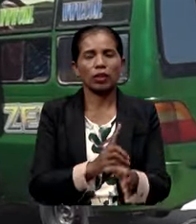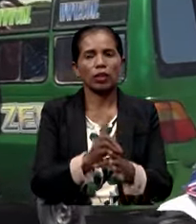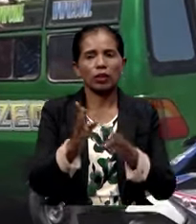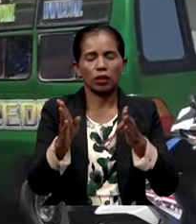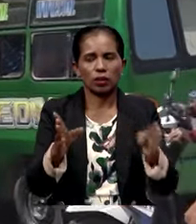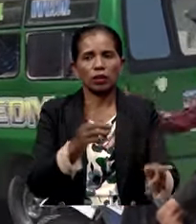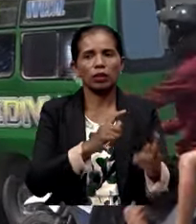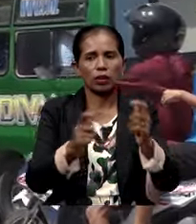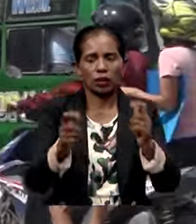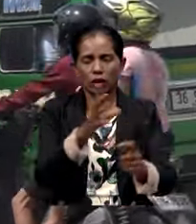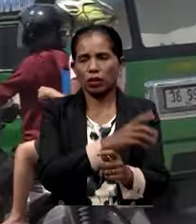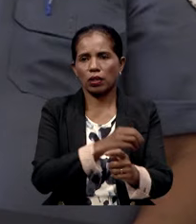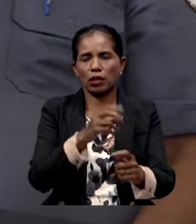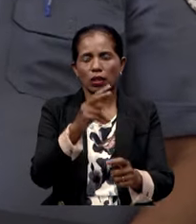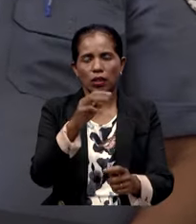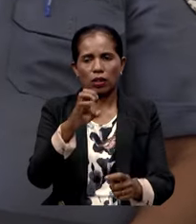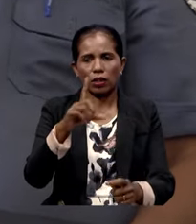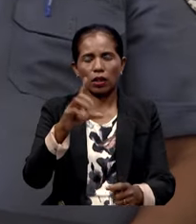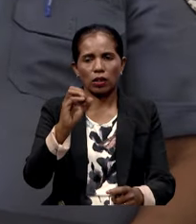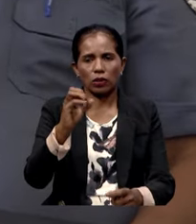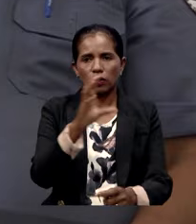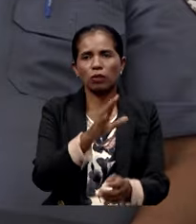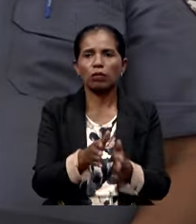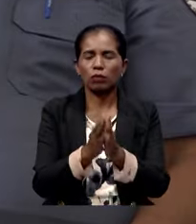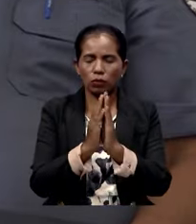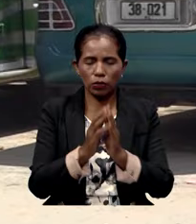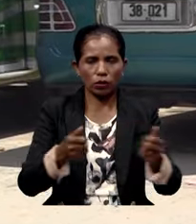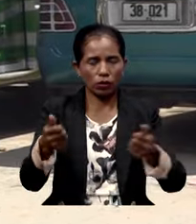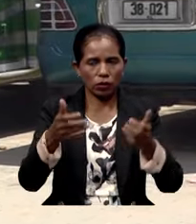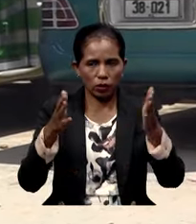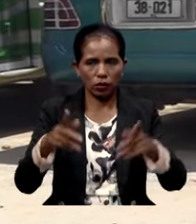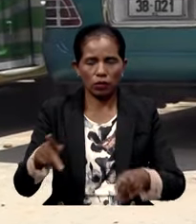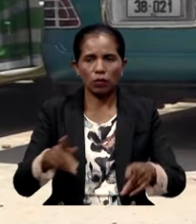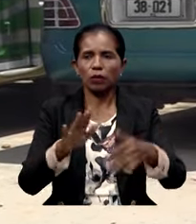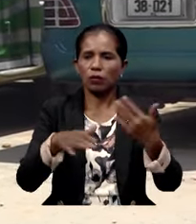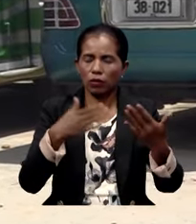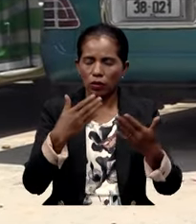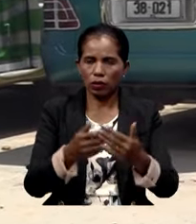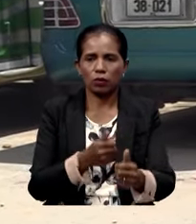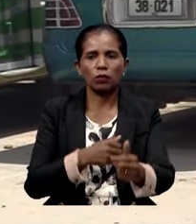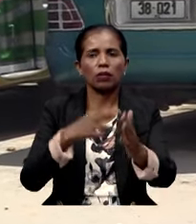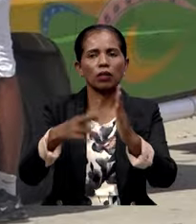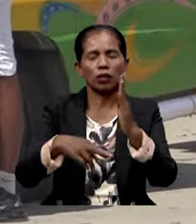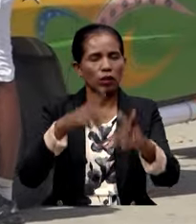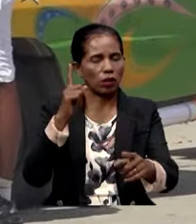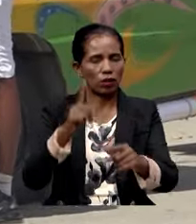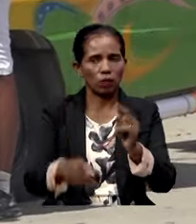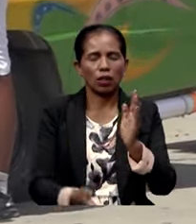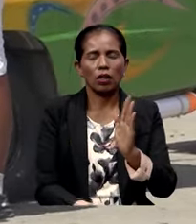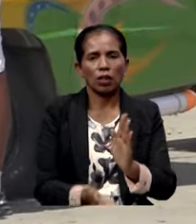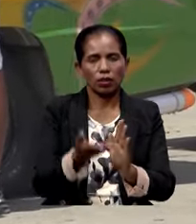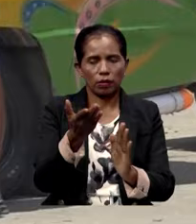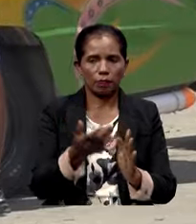Nacional Transporte Terrestre, Nelson Siqueira Martins, usu motorista transporte público Sira, a tu cumpri regra no labele hasai tarifa.